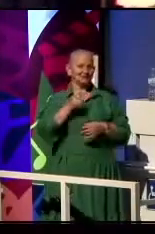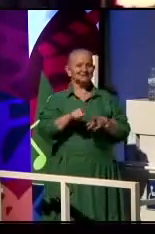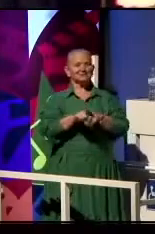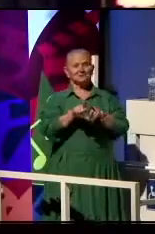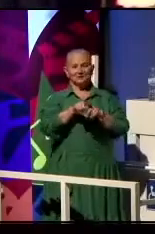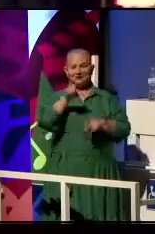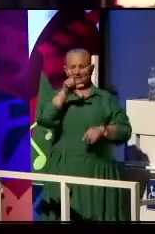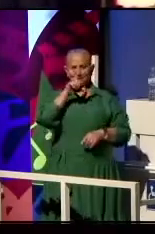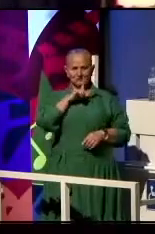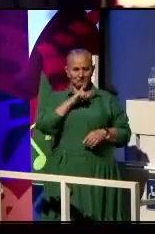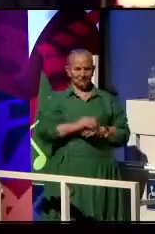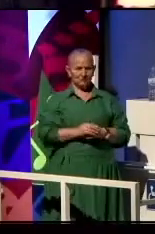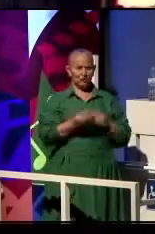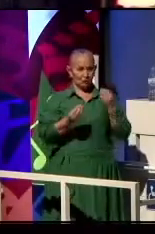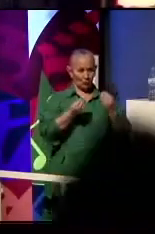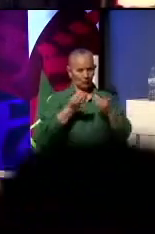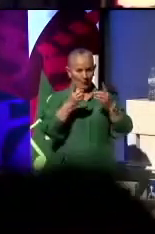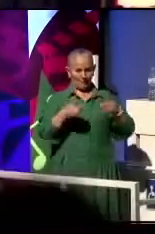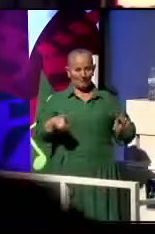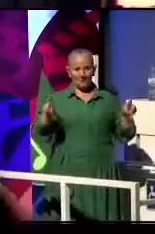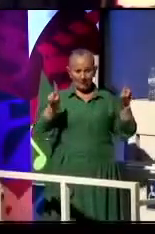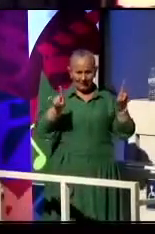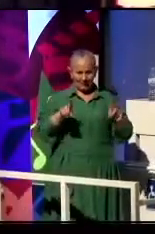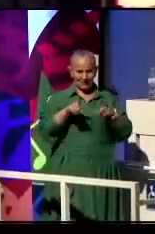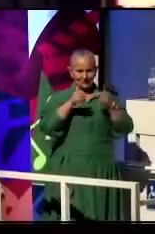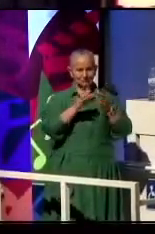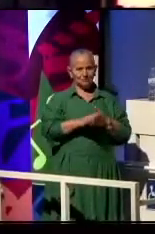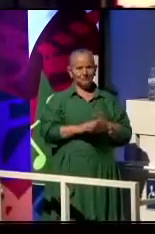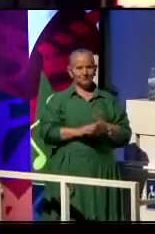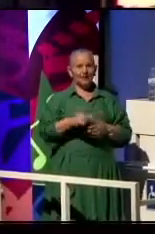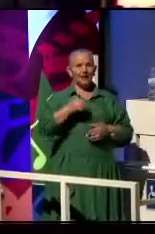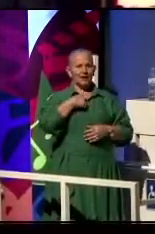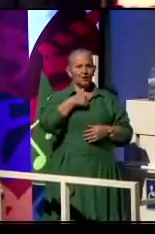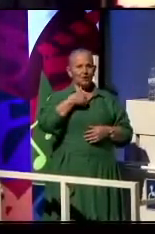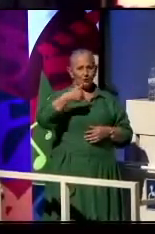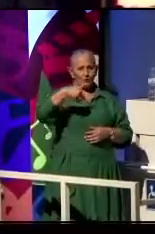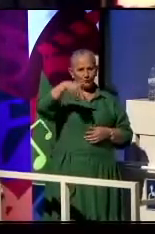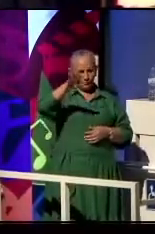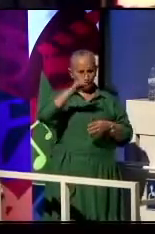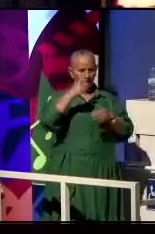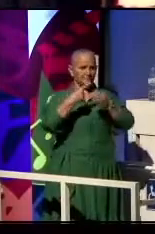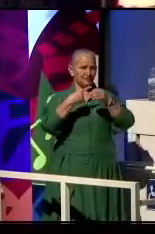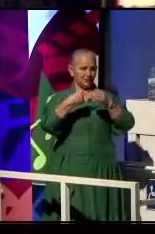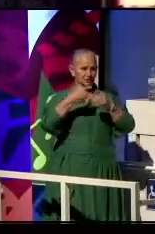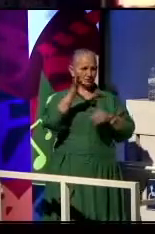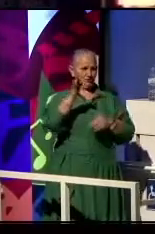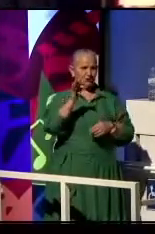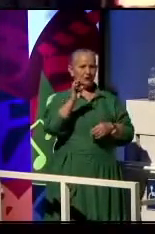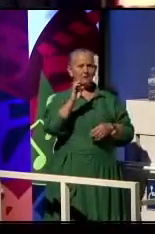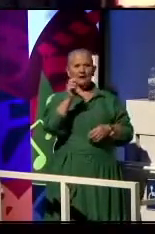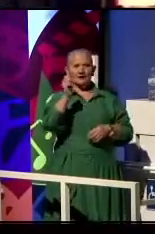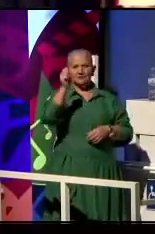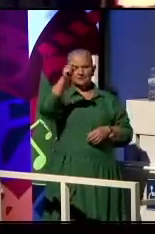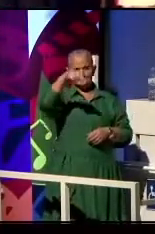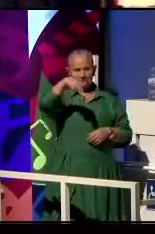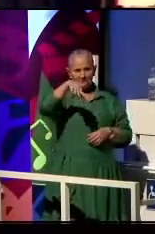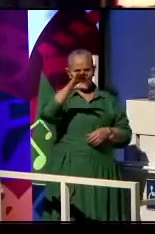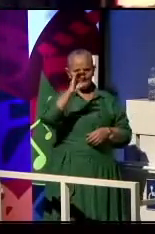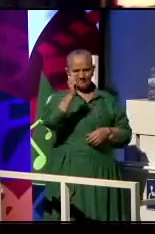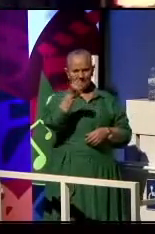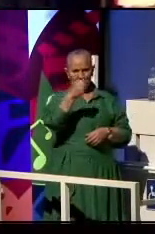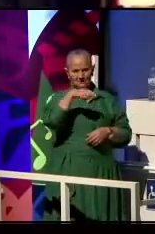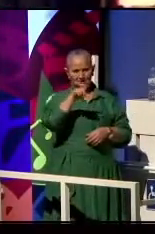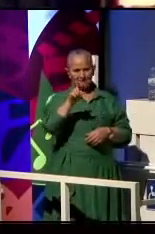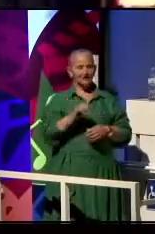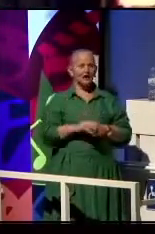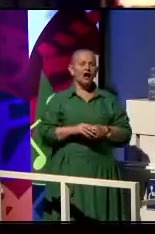o apresentador do festival. Às vezes que eu fui para a França e eles me pediam: ah, você vem para cá, faz música brasileira. Todos